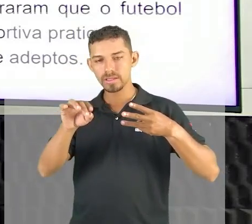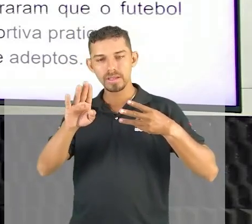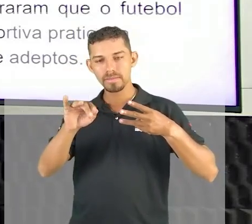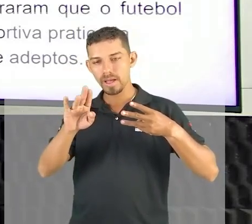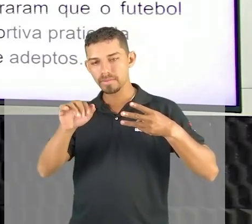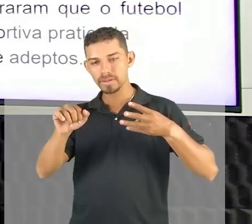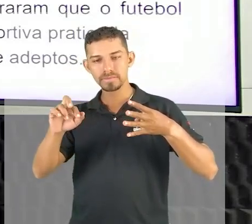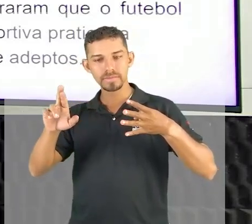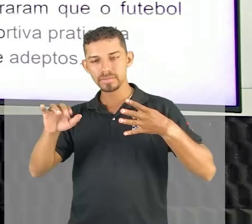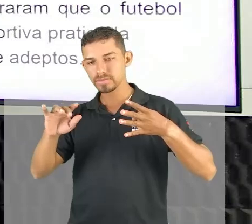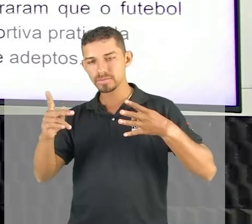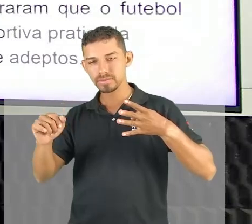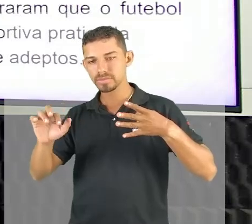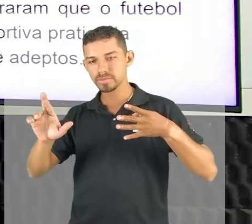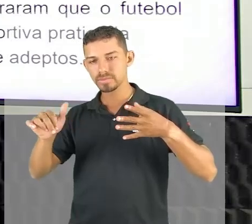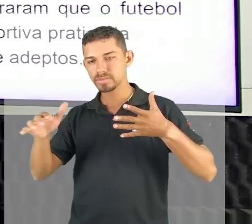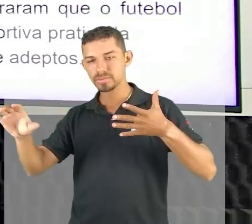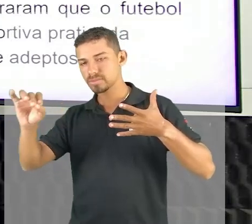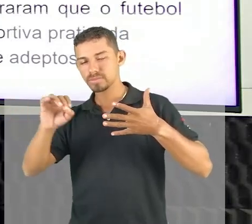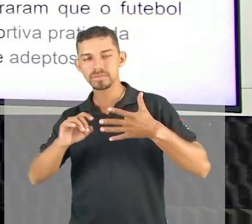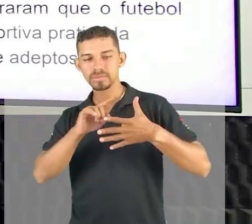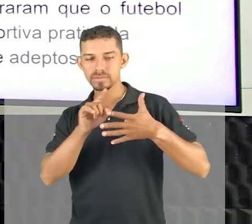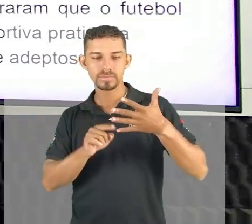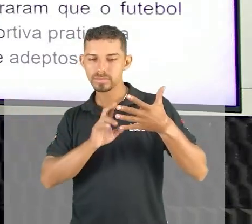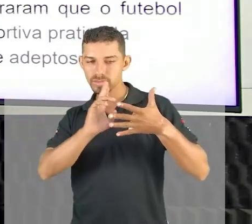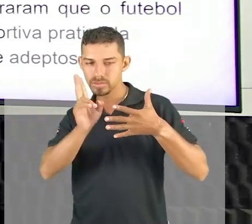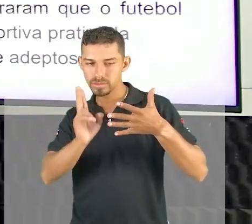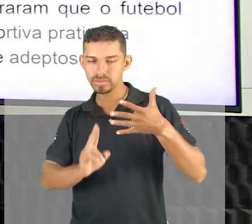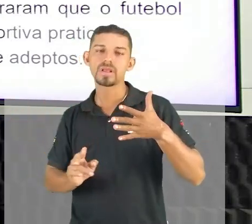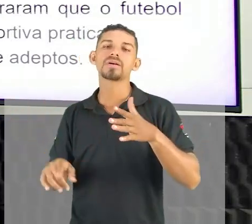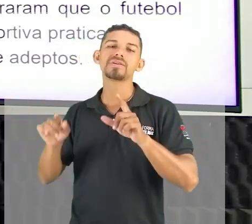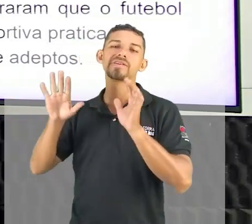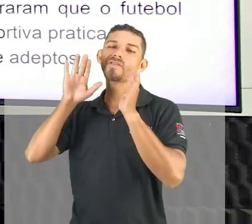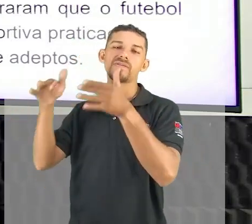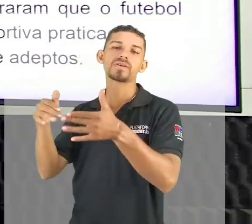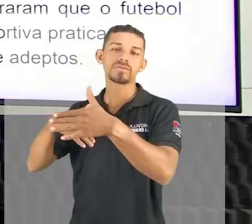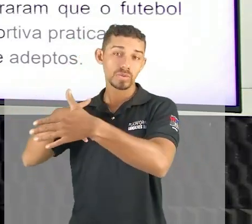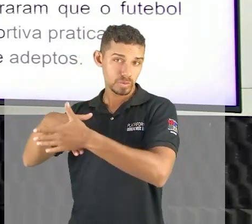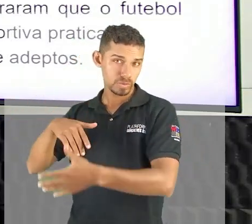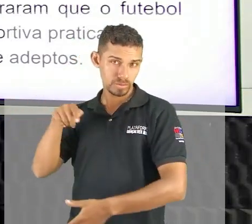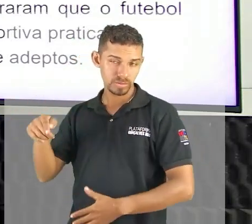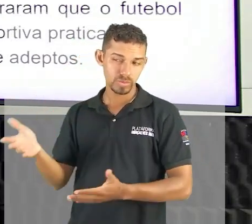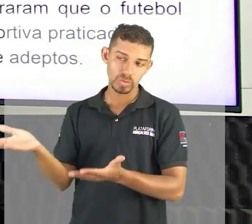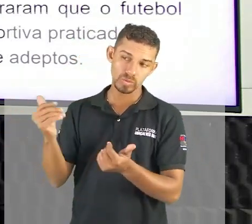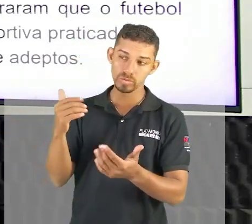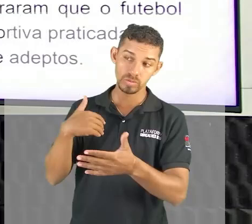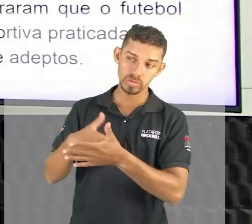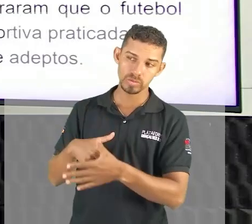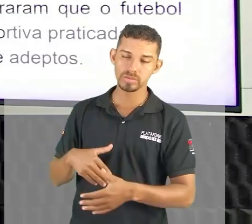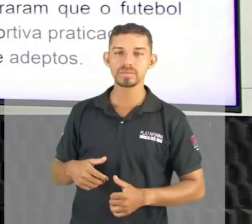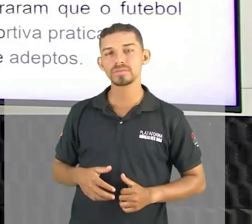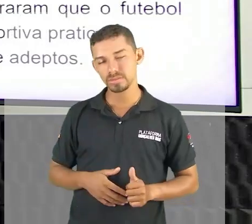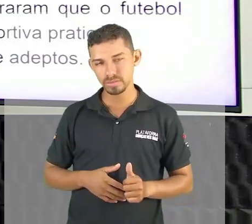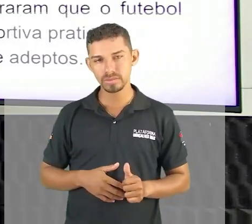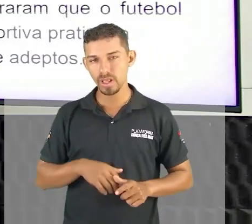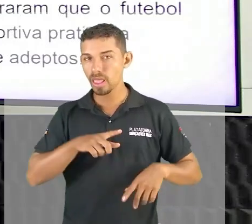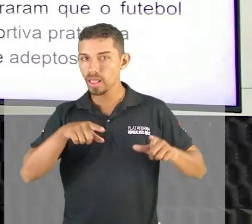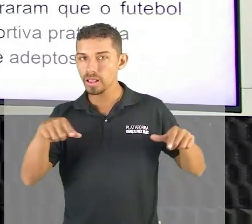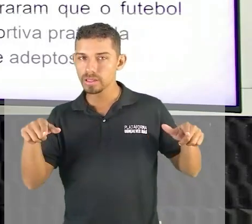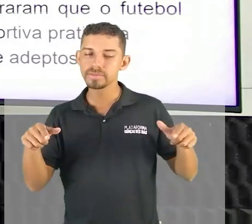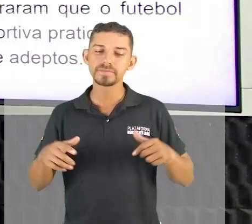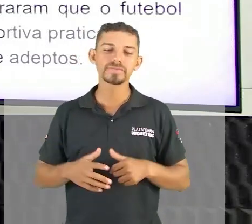rachão racha e rachão vários nomes para sinalizar uma determinada coisa então a gente já percebe esse viés da variação